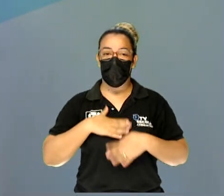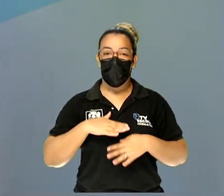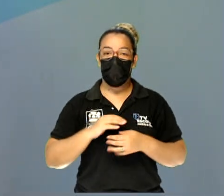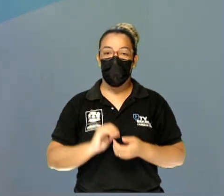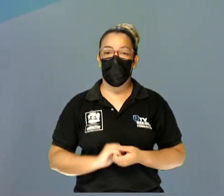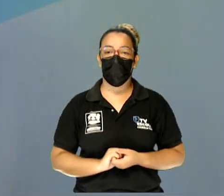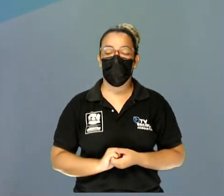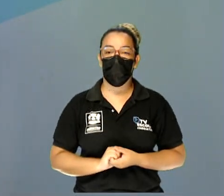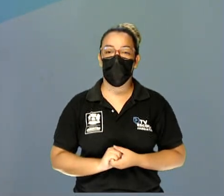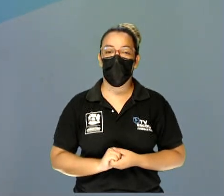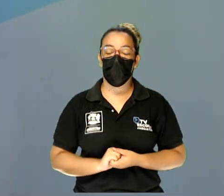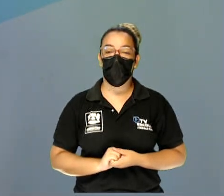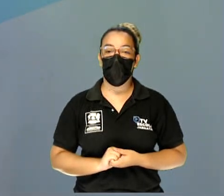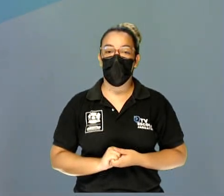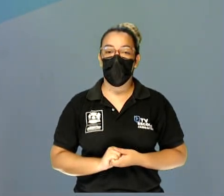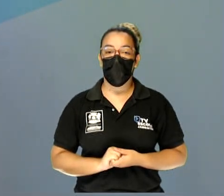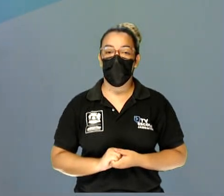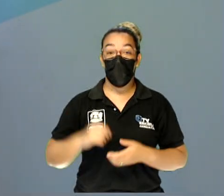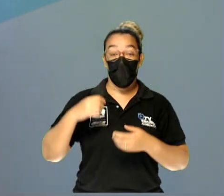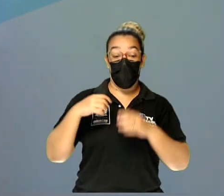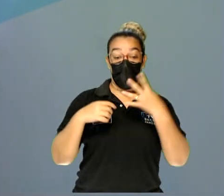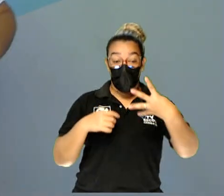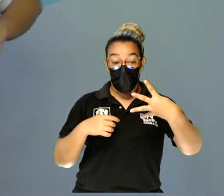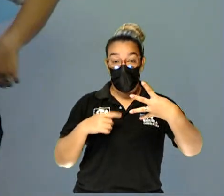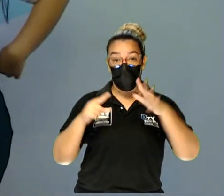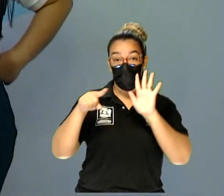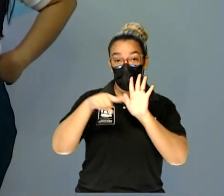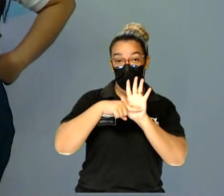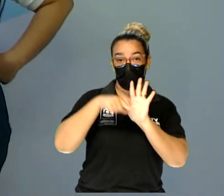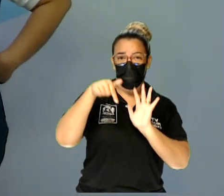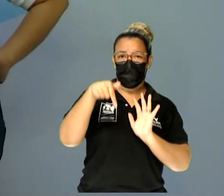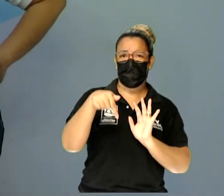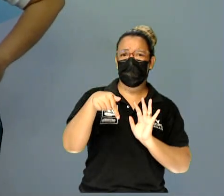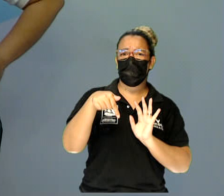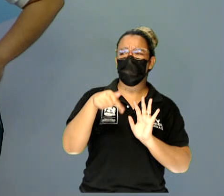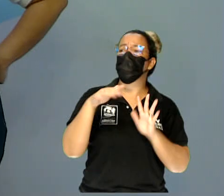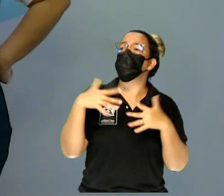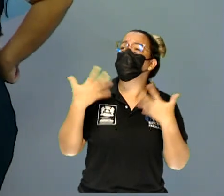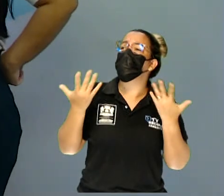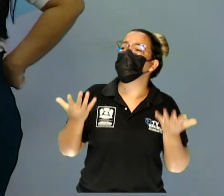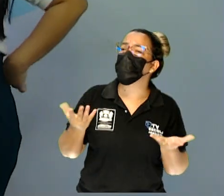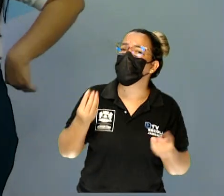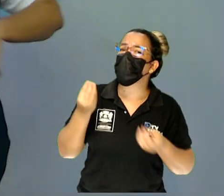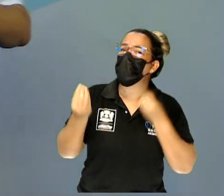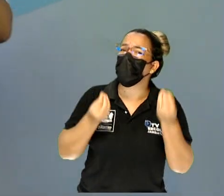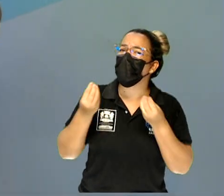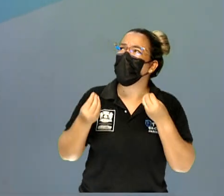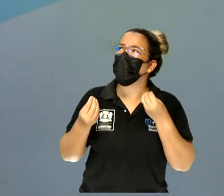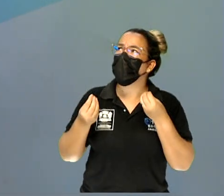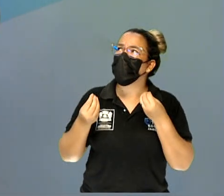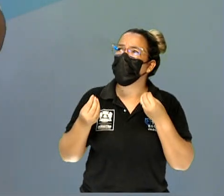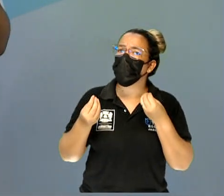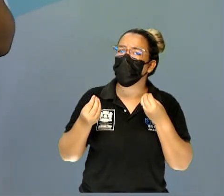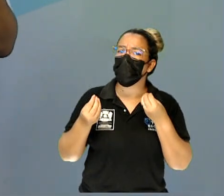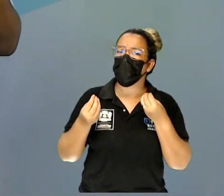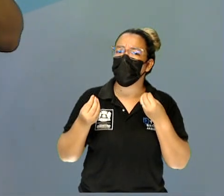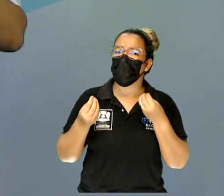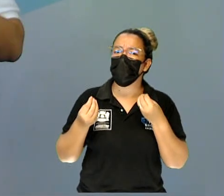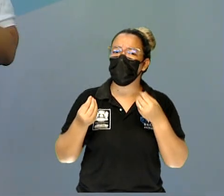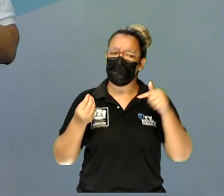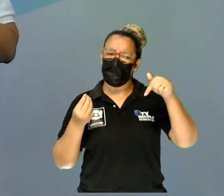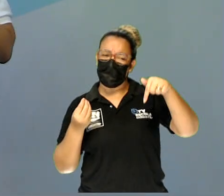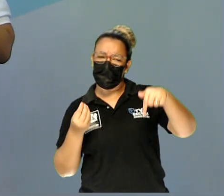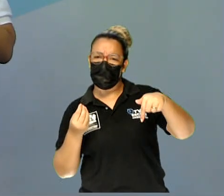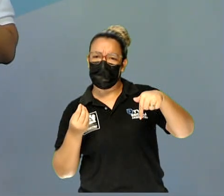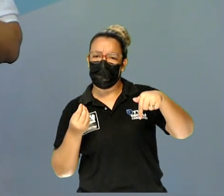vai acontecer? 4 menos 7. Puxa, como é que eu vou tirar 7 de 4, se